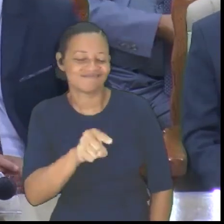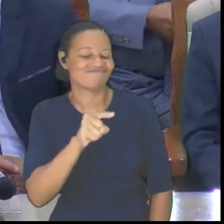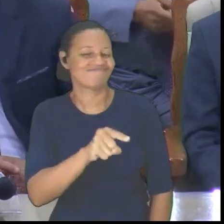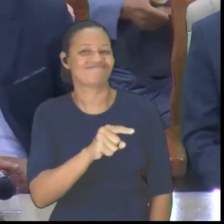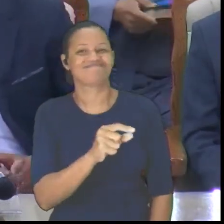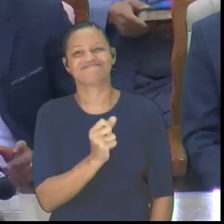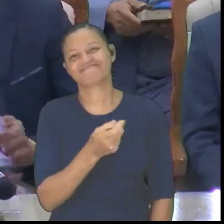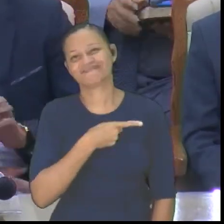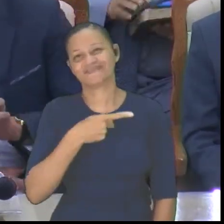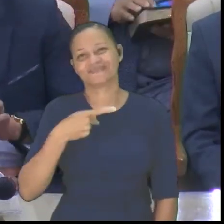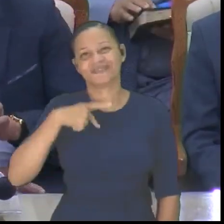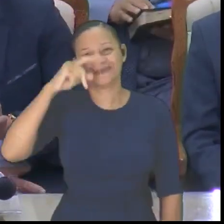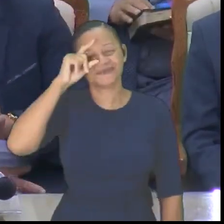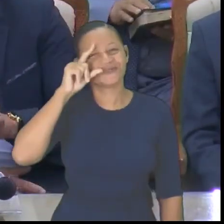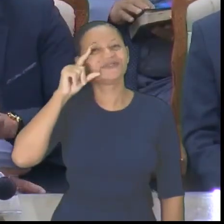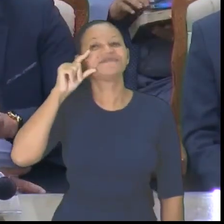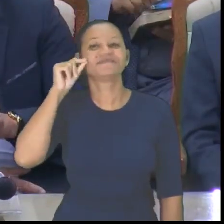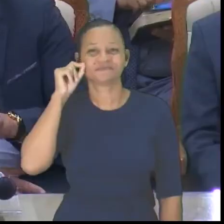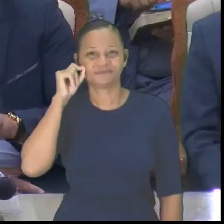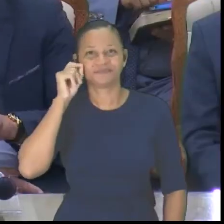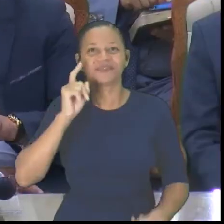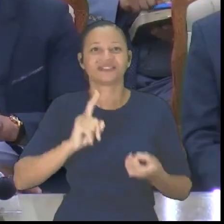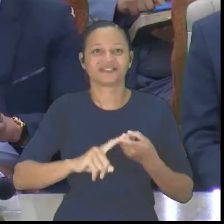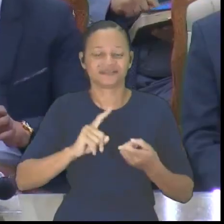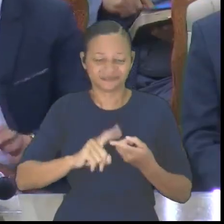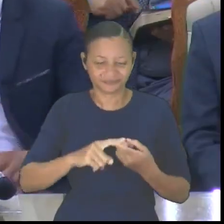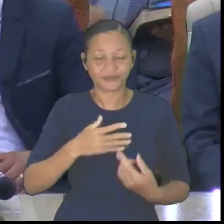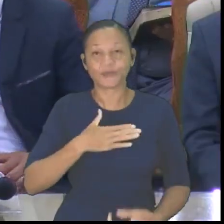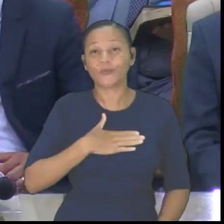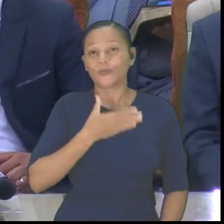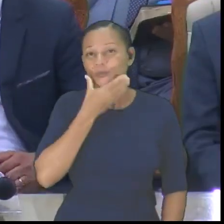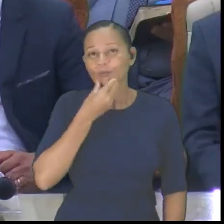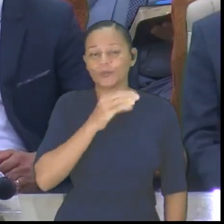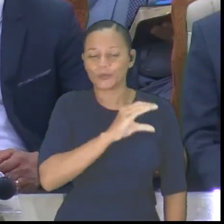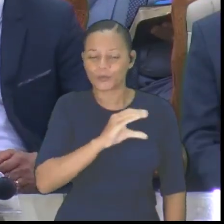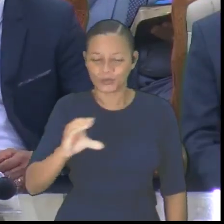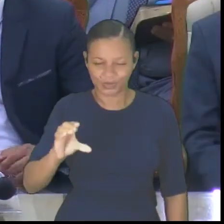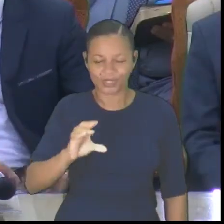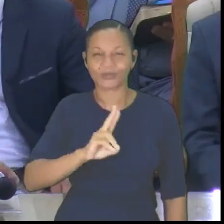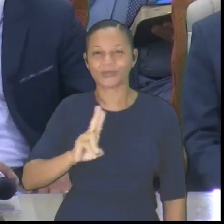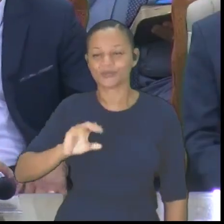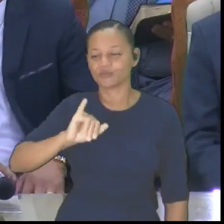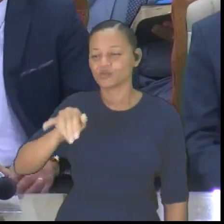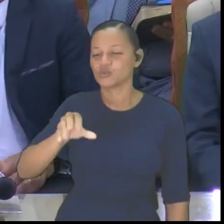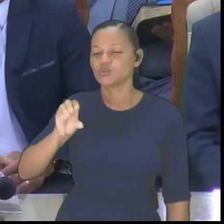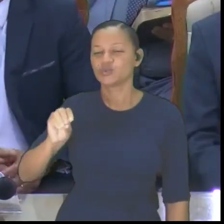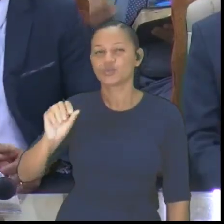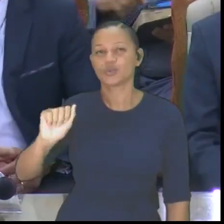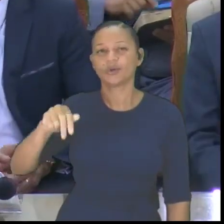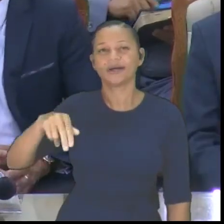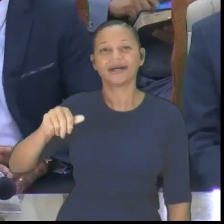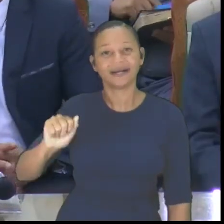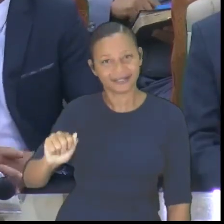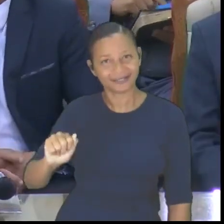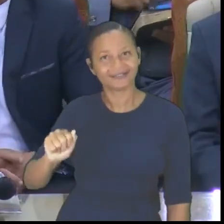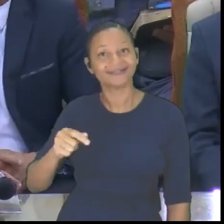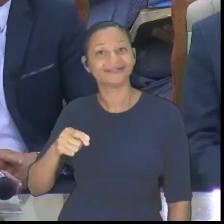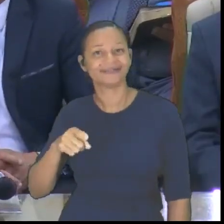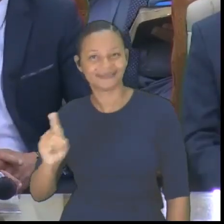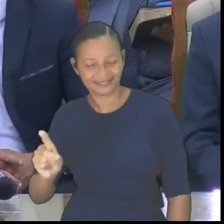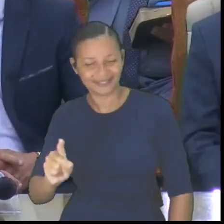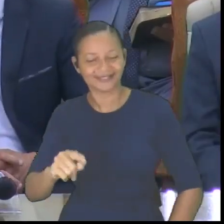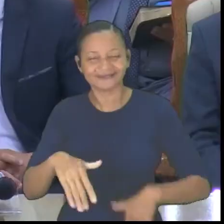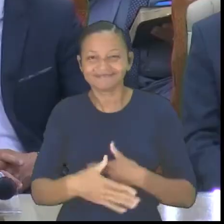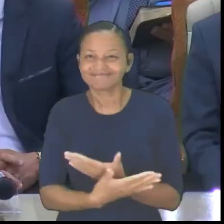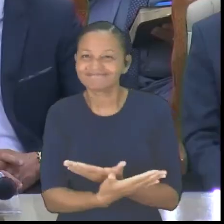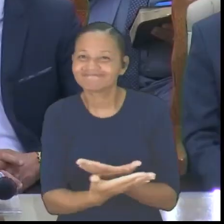e, consequentemente, também o meu cunhado, o pastor Joanã. Felicita toda a igreja. Os irmãos